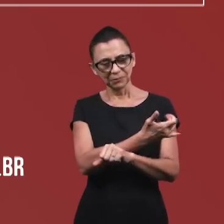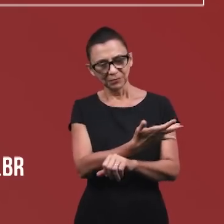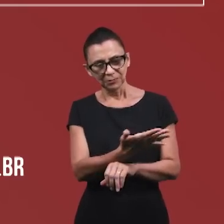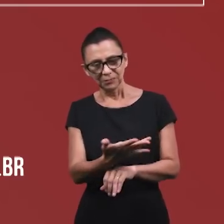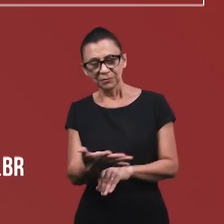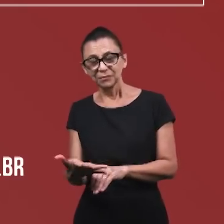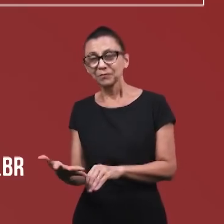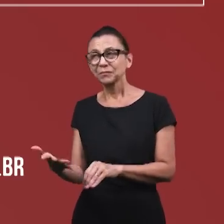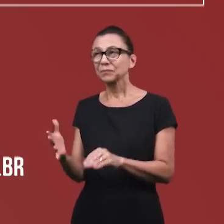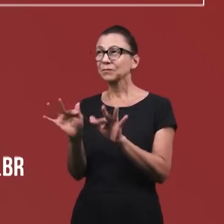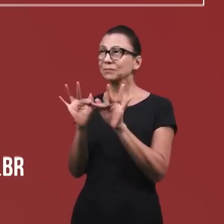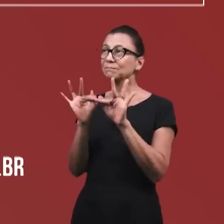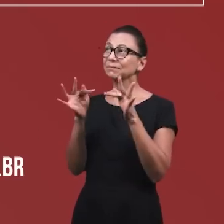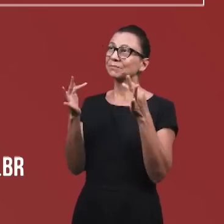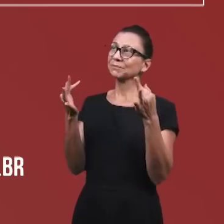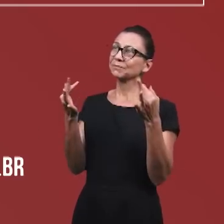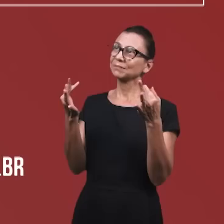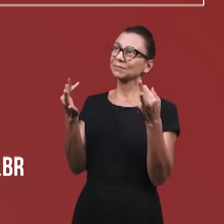jardim.